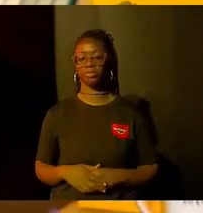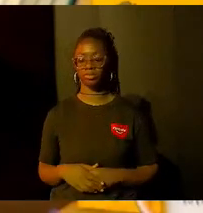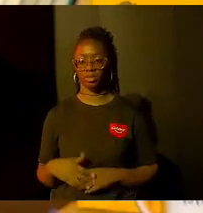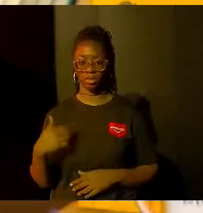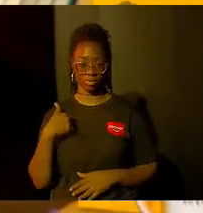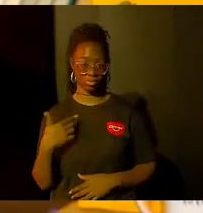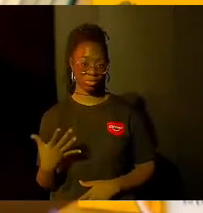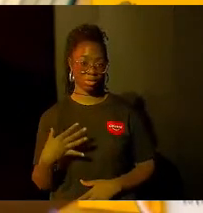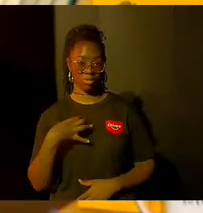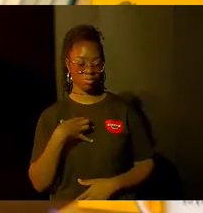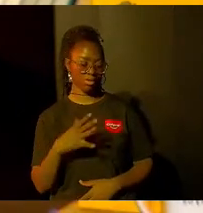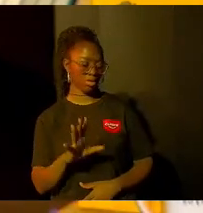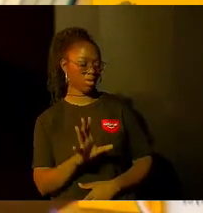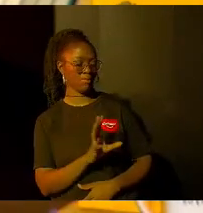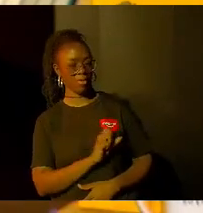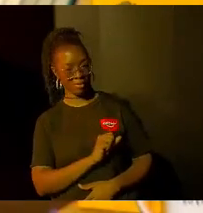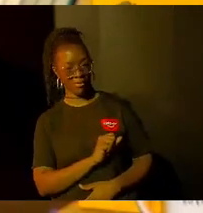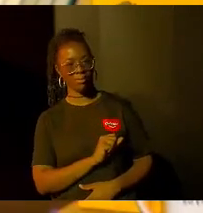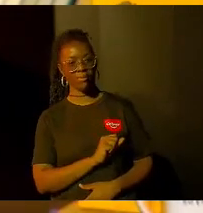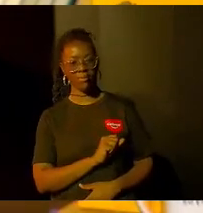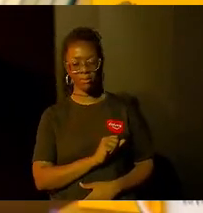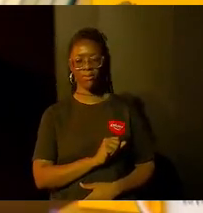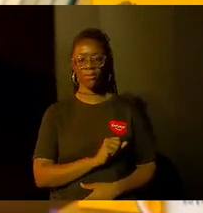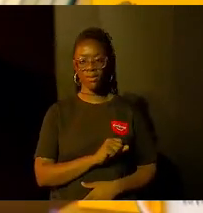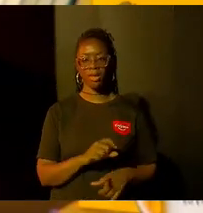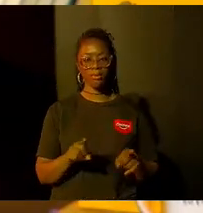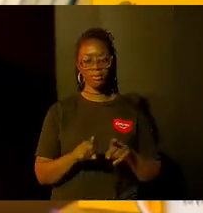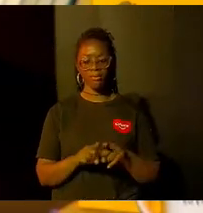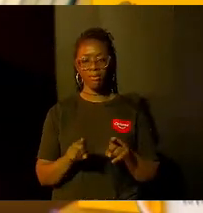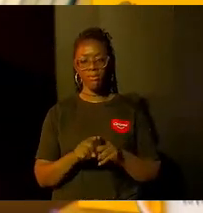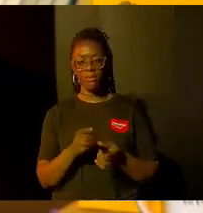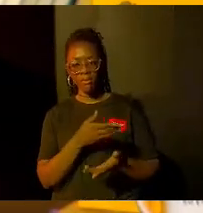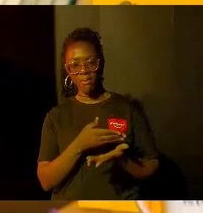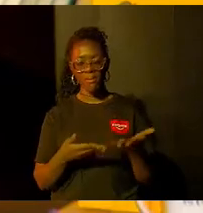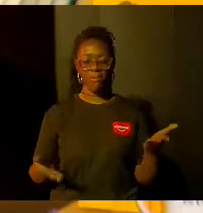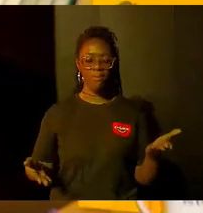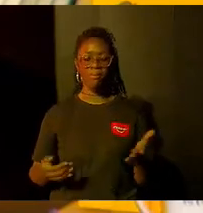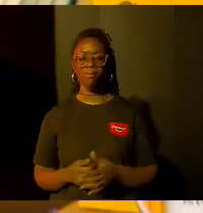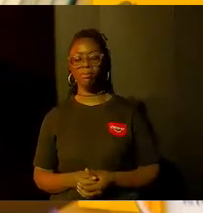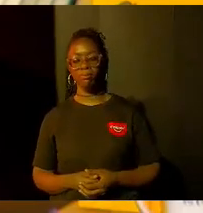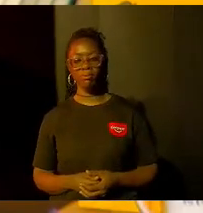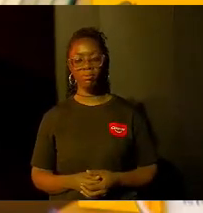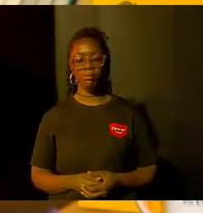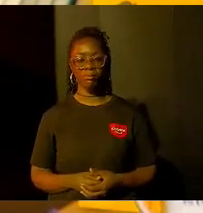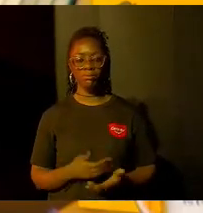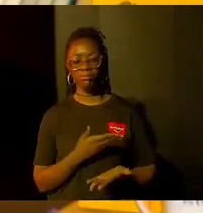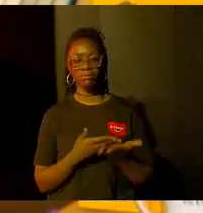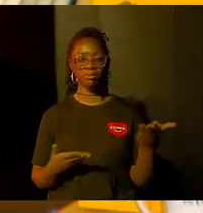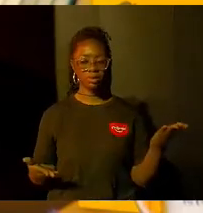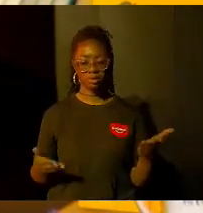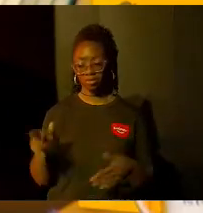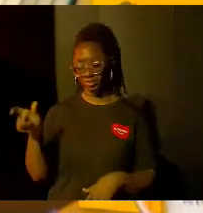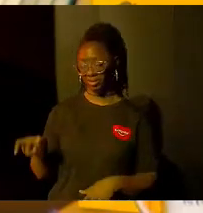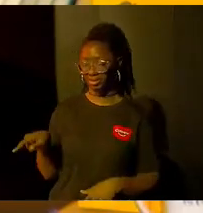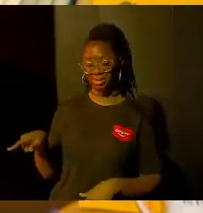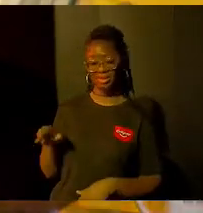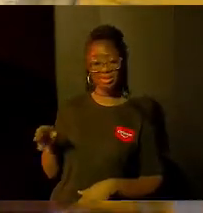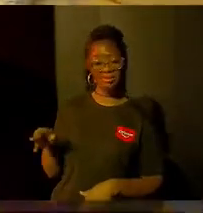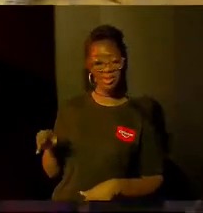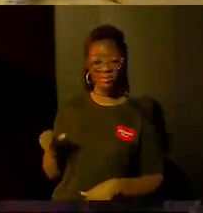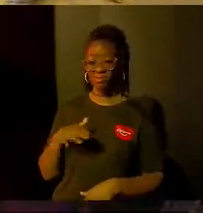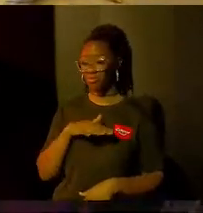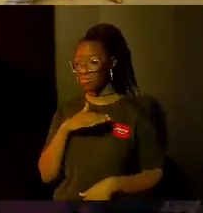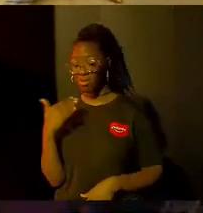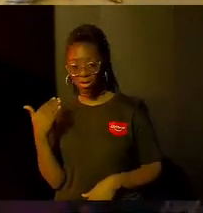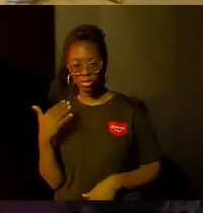afeto um grande amor e uma grande perda no momento em que meu irmão inesperadamente morre